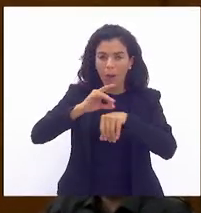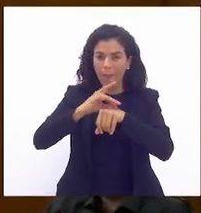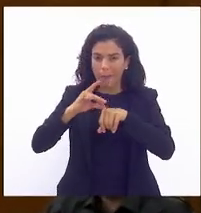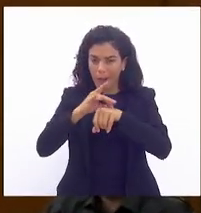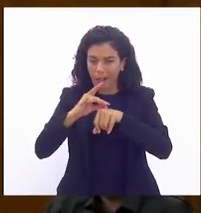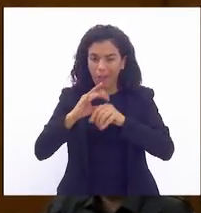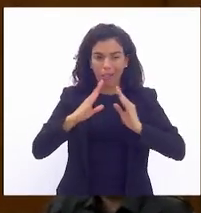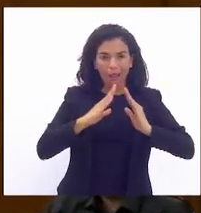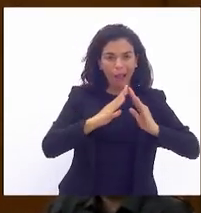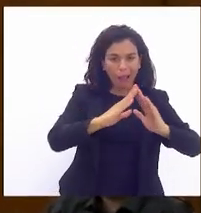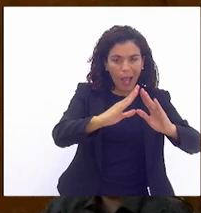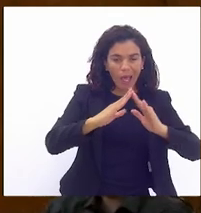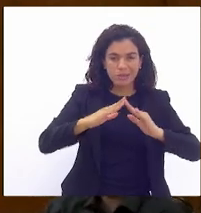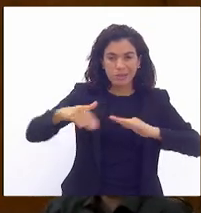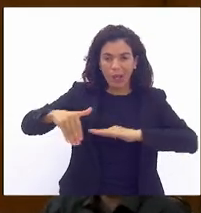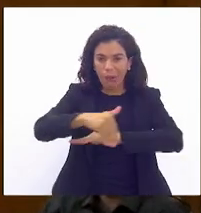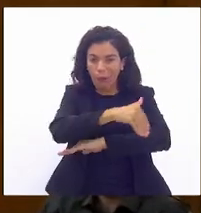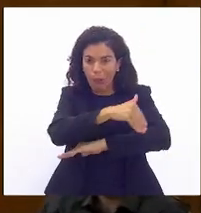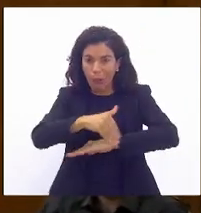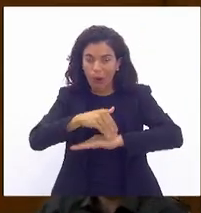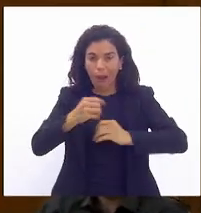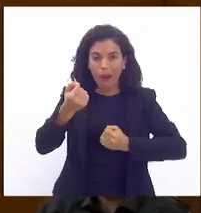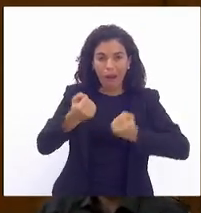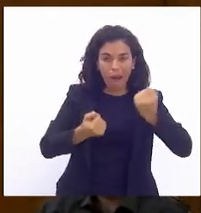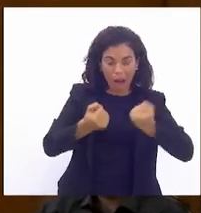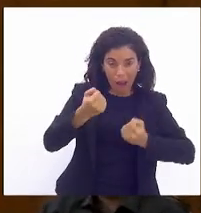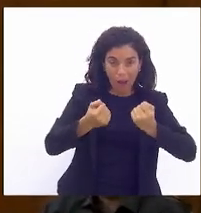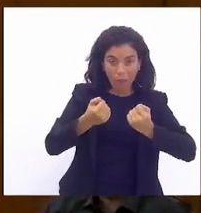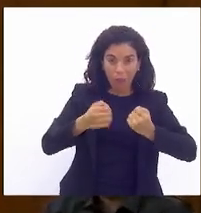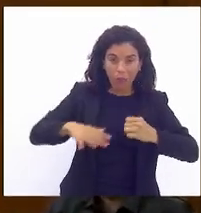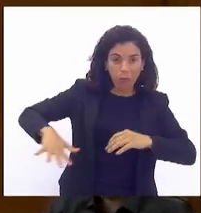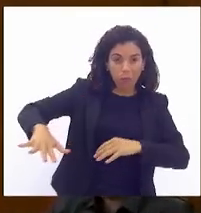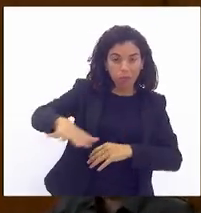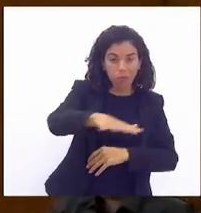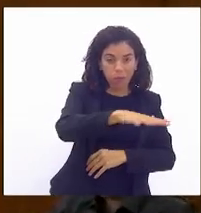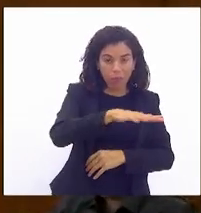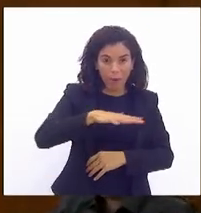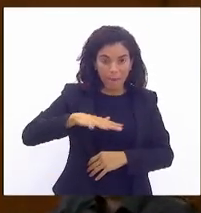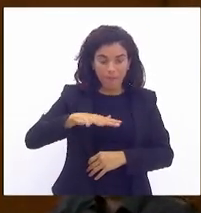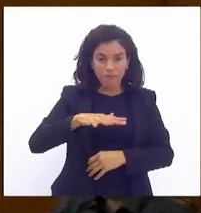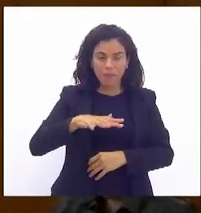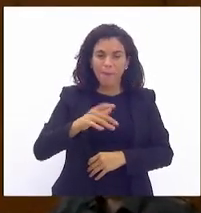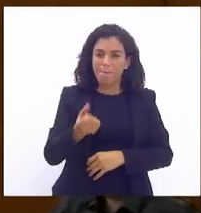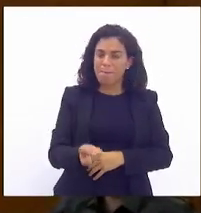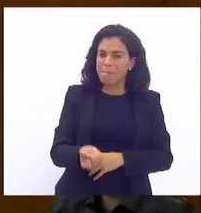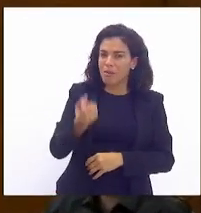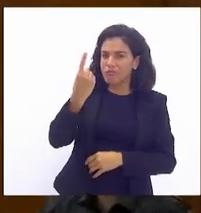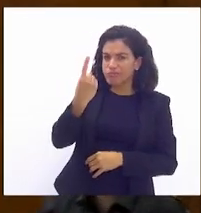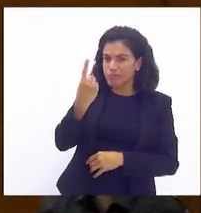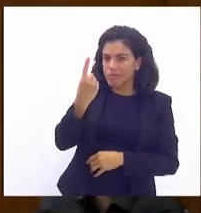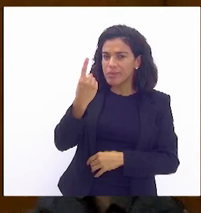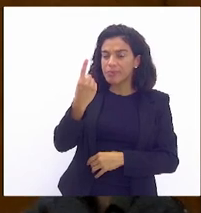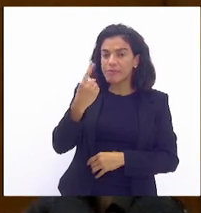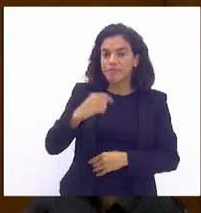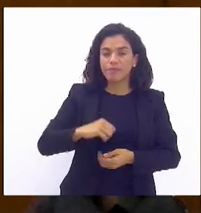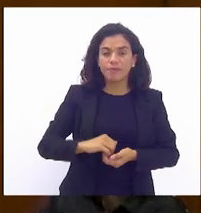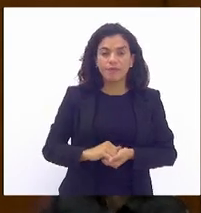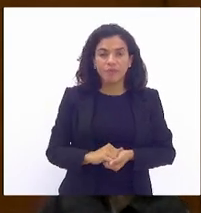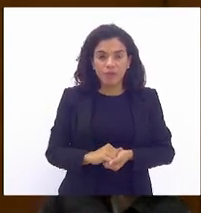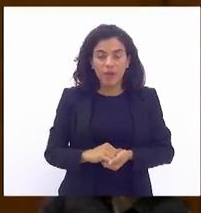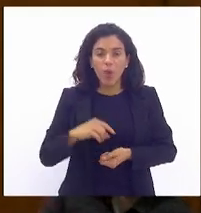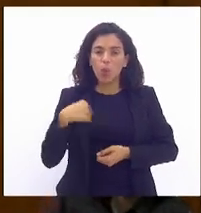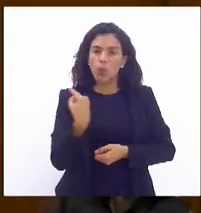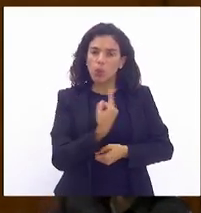no chão, no carro e, sobretudo, no pulmão das pessoas. Por alguma razão misteriosa, pararam de monitorar. O